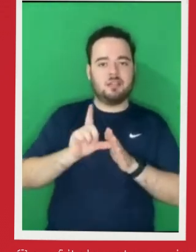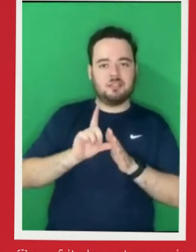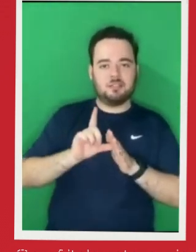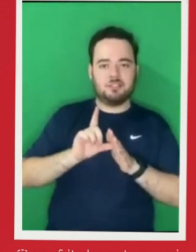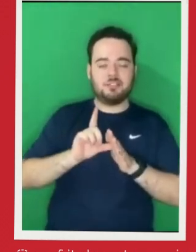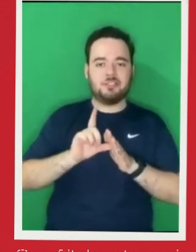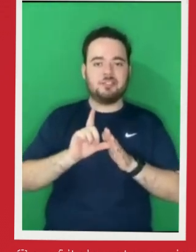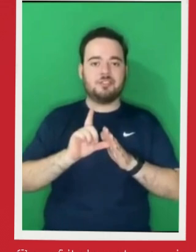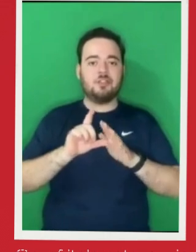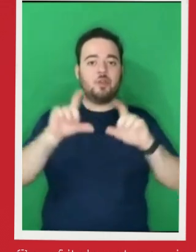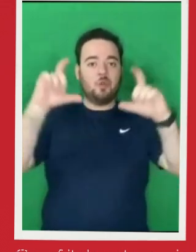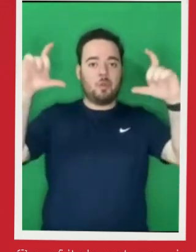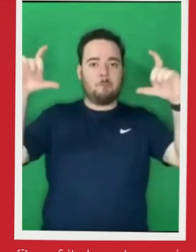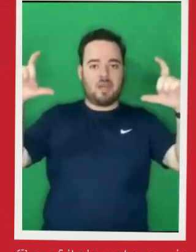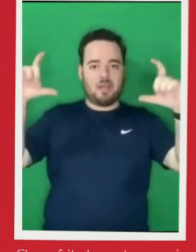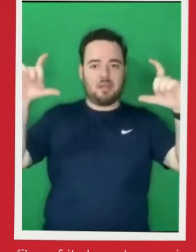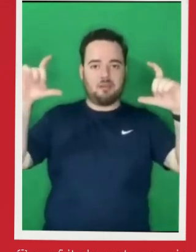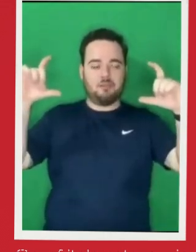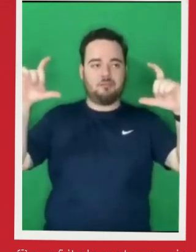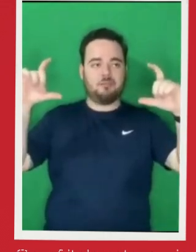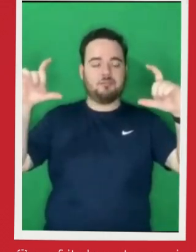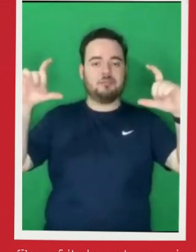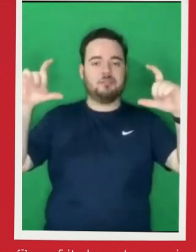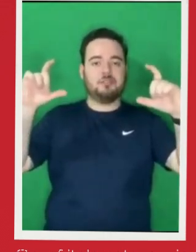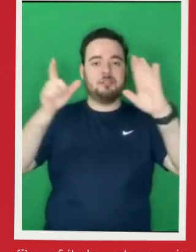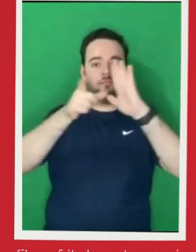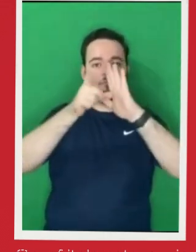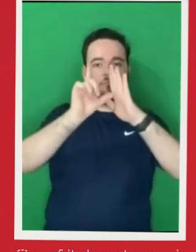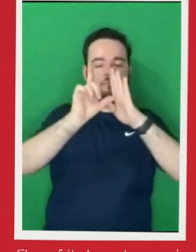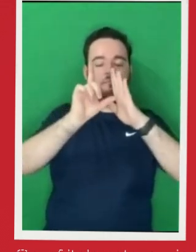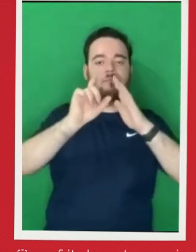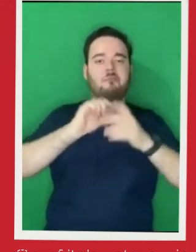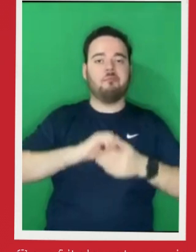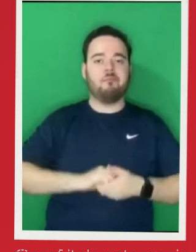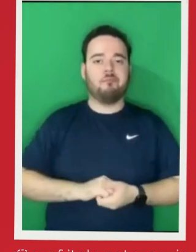Antes dela, no parágrafo anterior da escrita acadêmica,